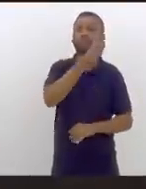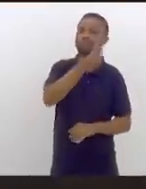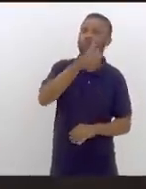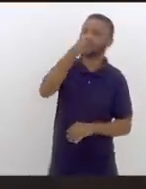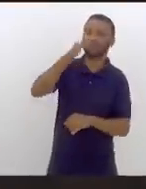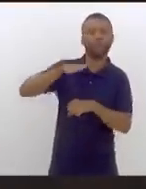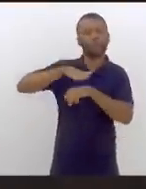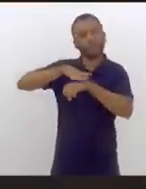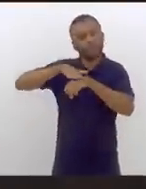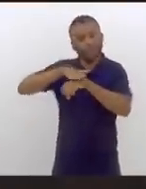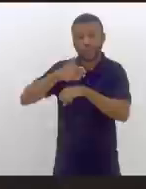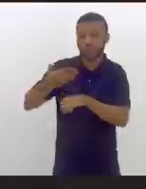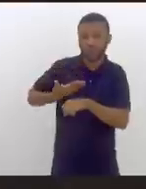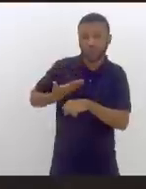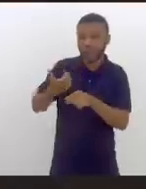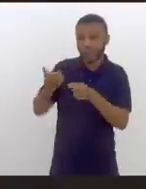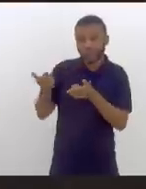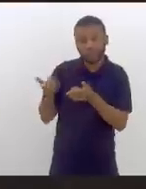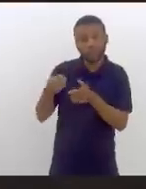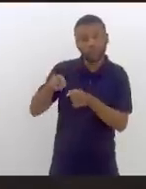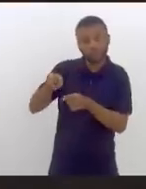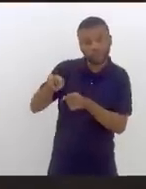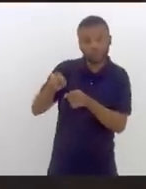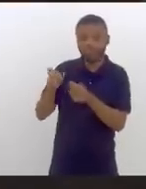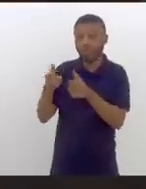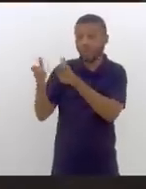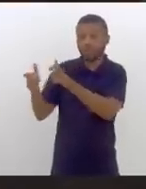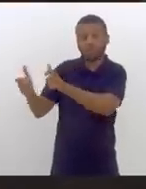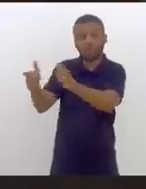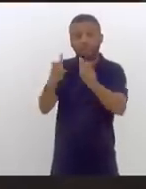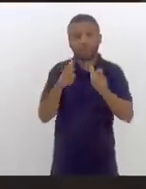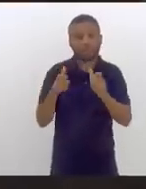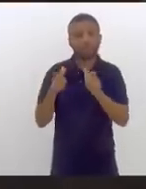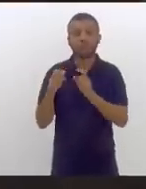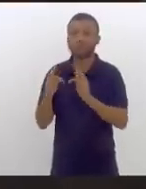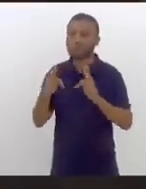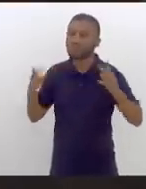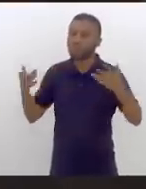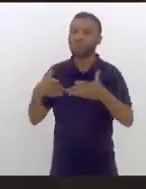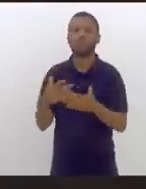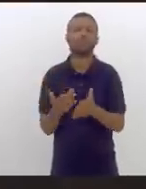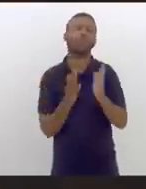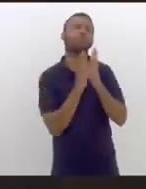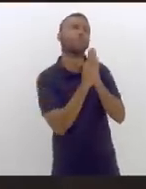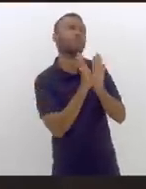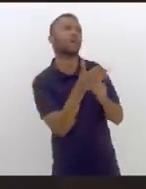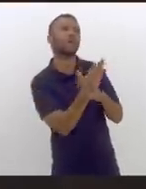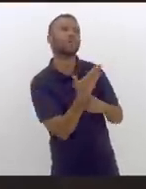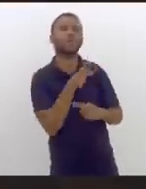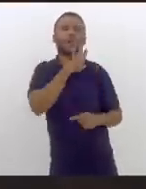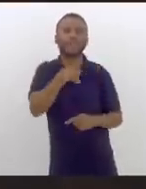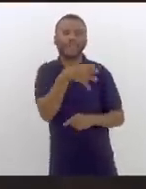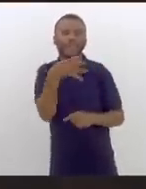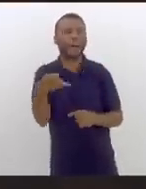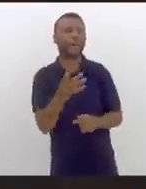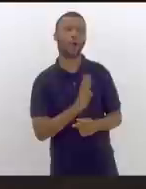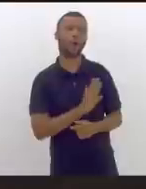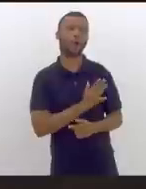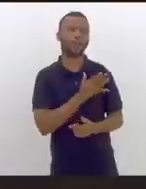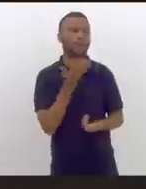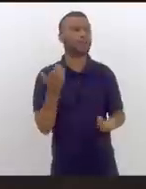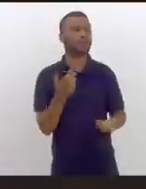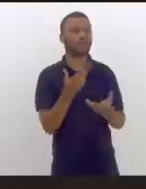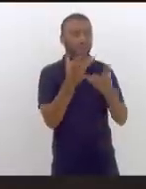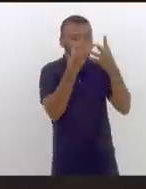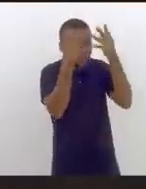na porta dos batalhões Aonde era permitido e todos eles falavam Portugal pelo amor de Deus a escala Não